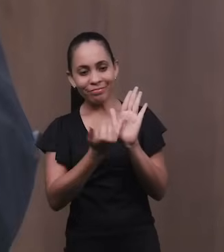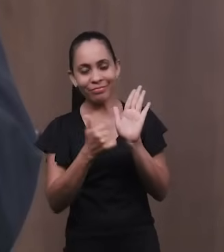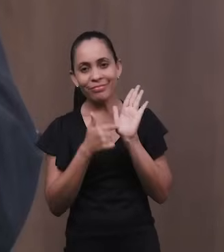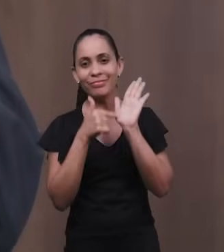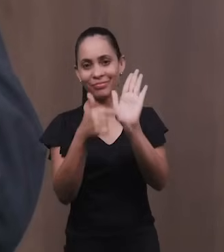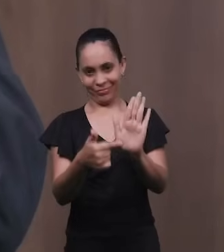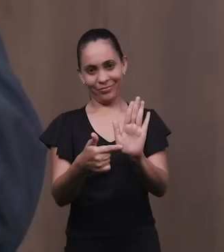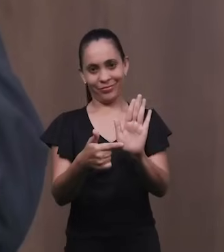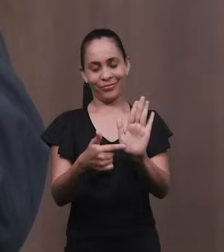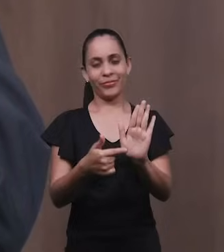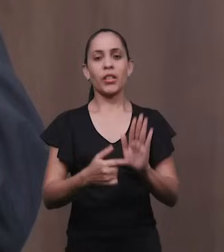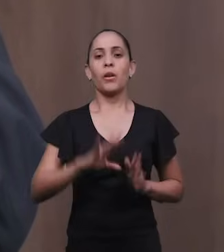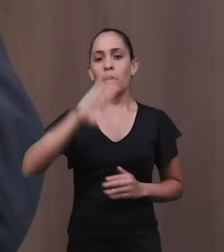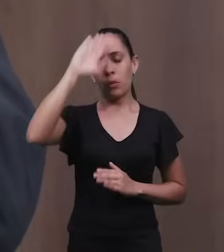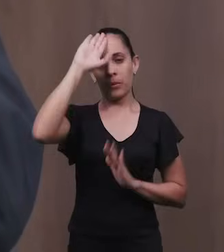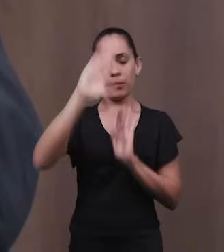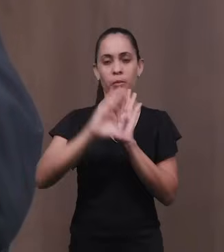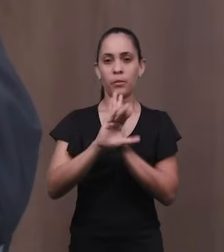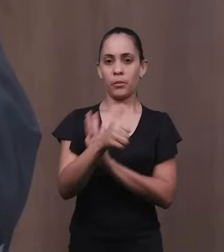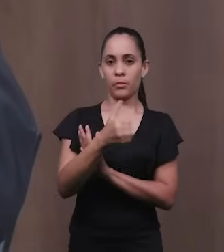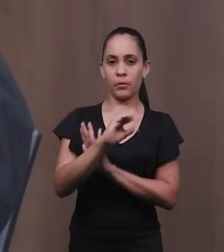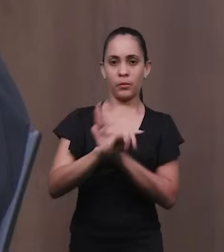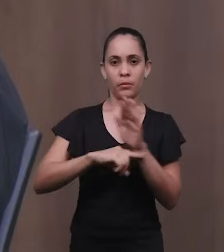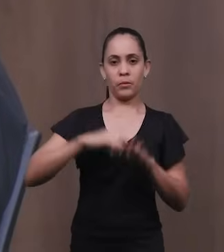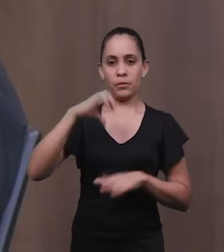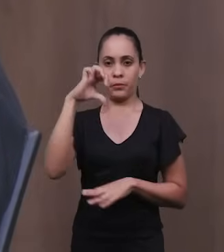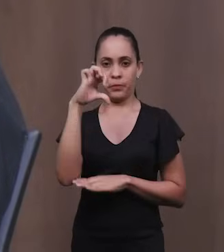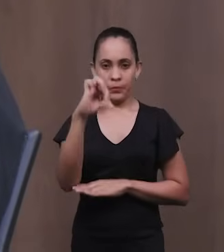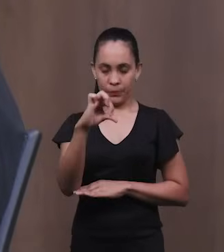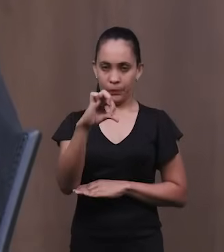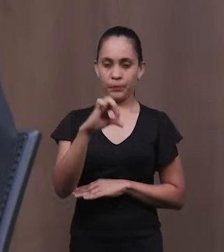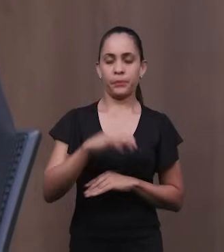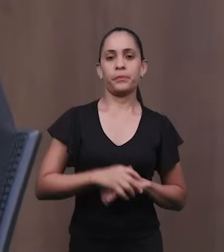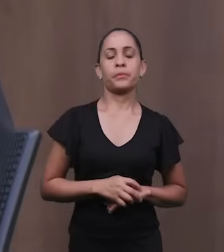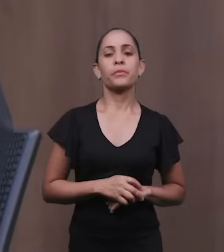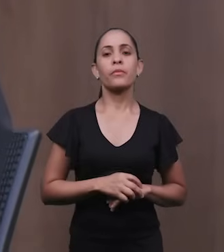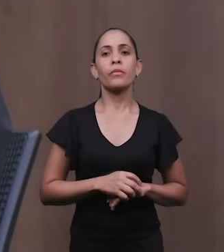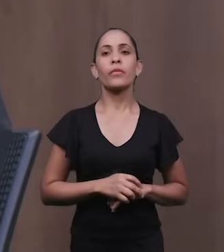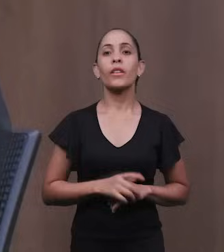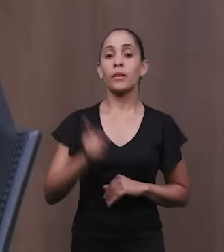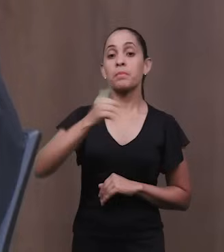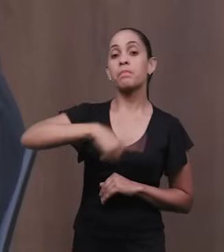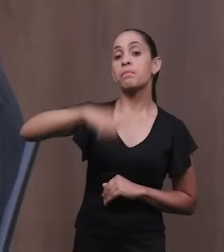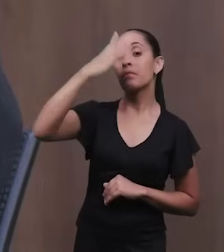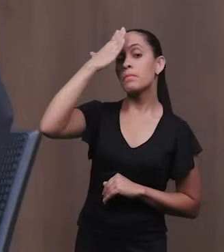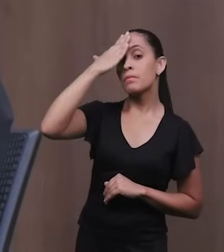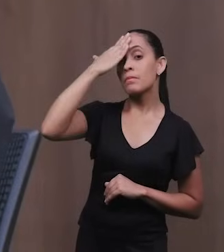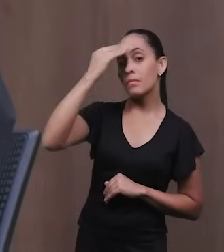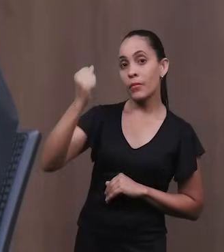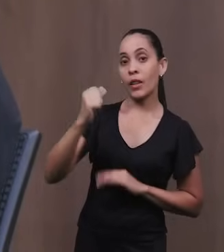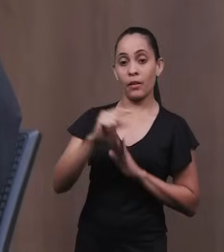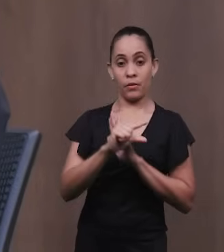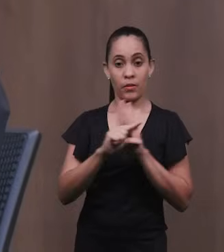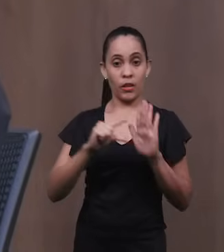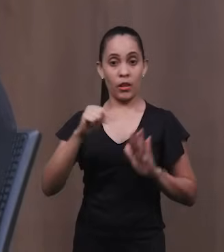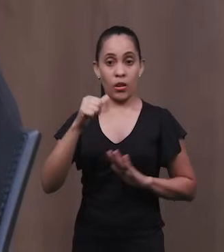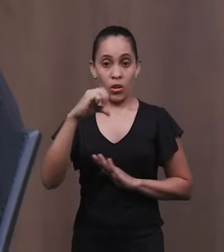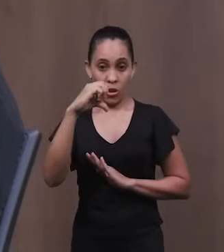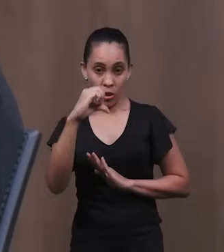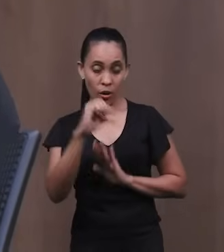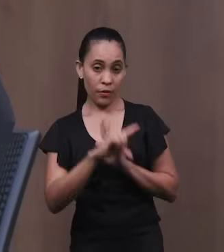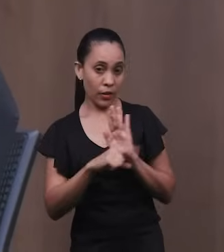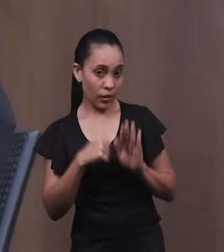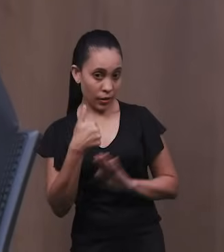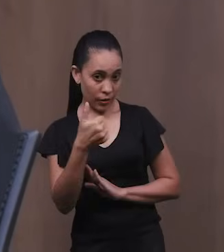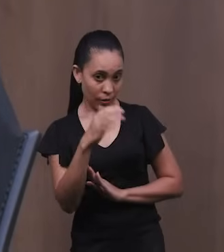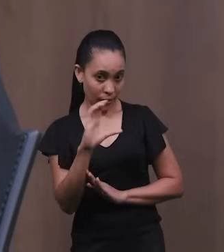resposta. Então, Romanos 10, 9 diz assim, a saber, eu vou ler o 9 e o